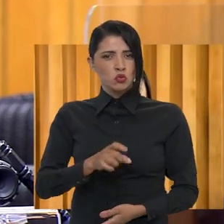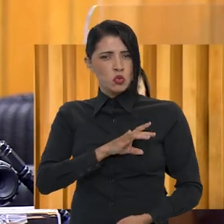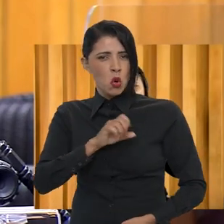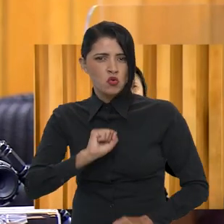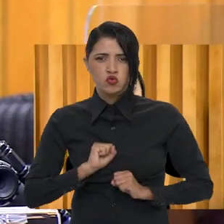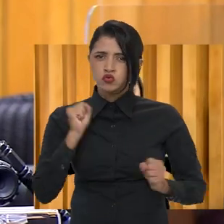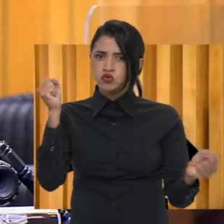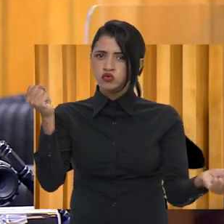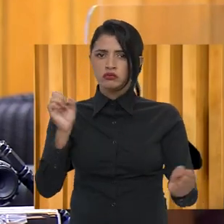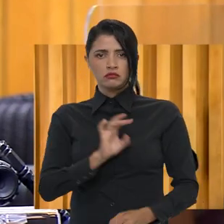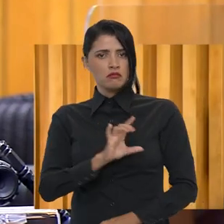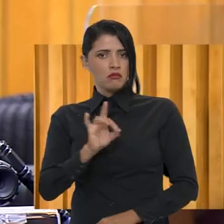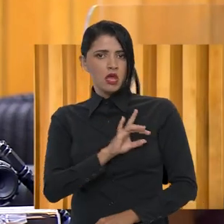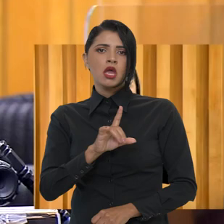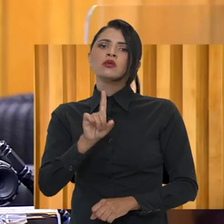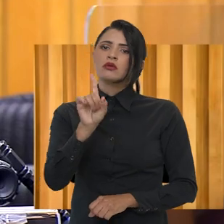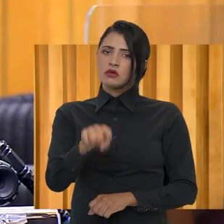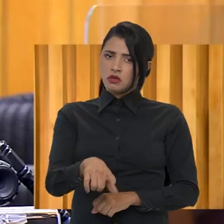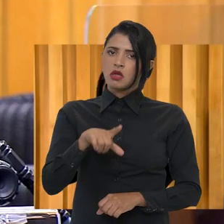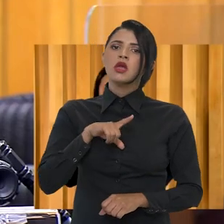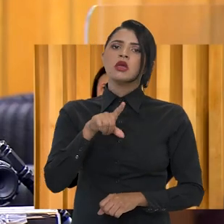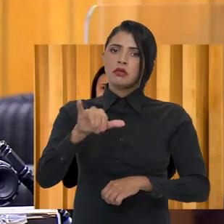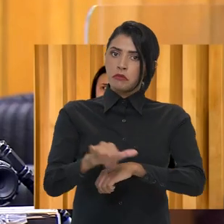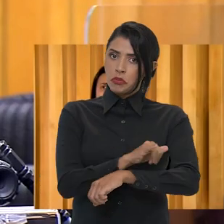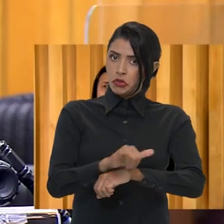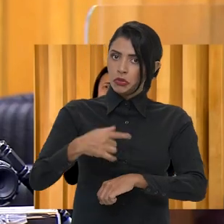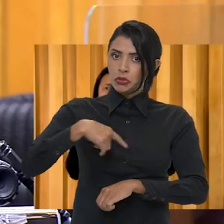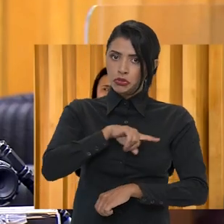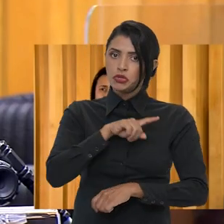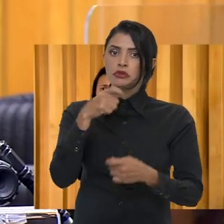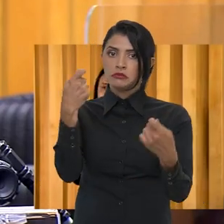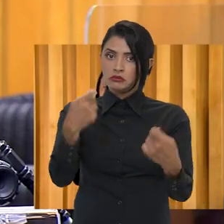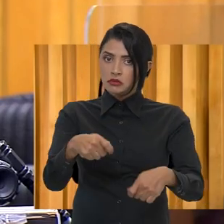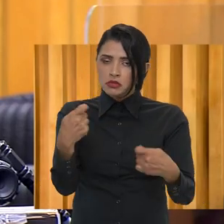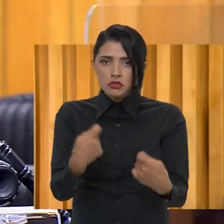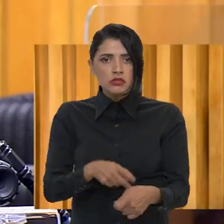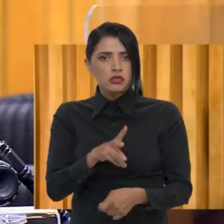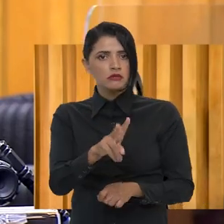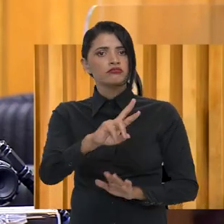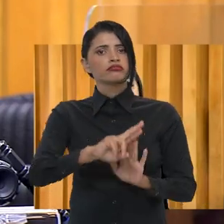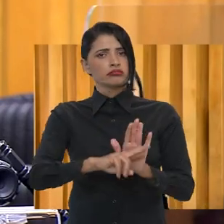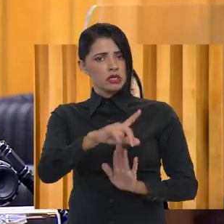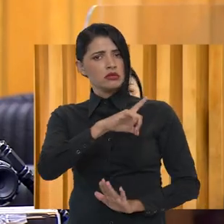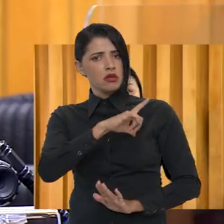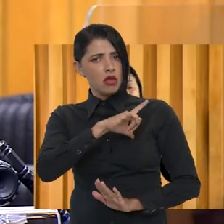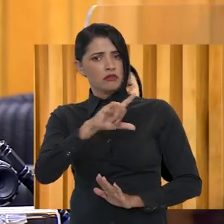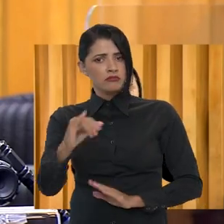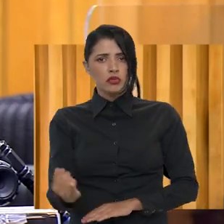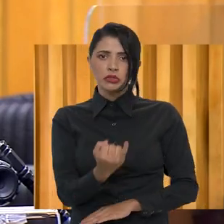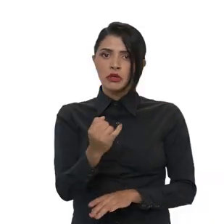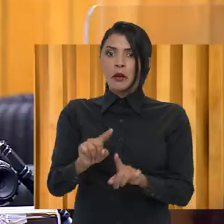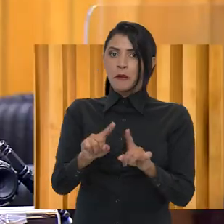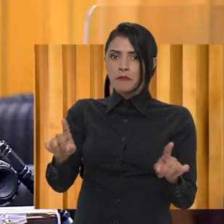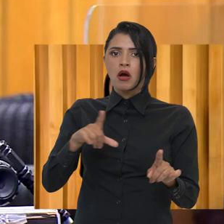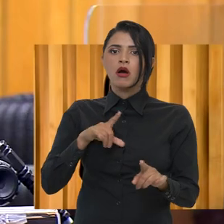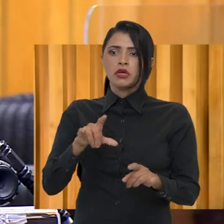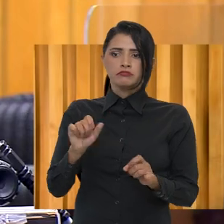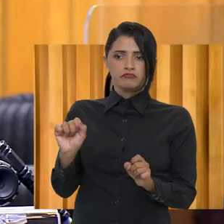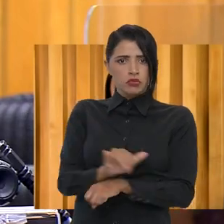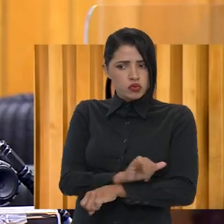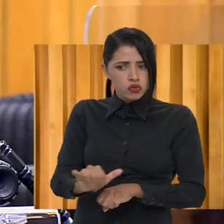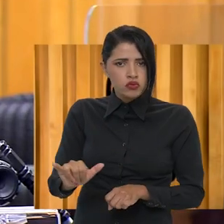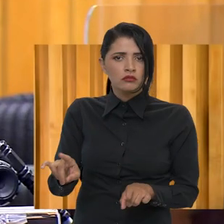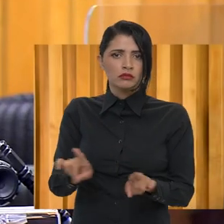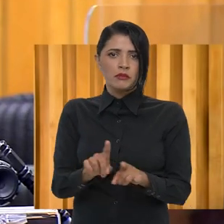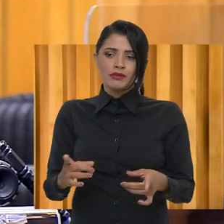ódio, o medo, o armamento. Portanto, essa é uma ferramenta importante. Nós precisamos ter regras importantes, mas também são